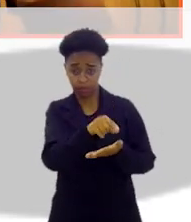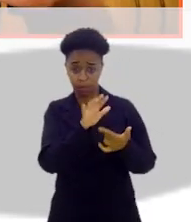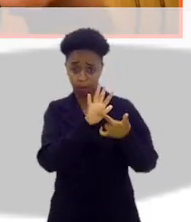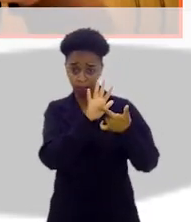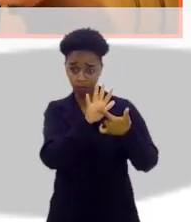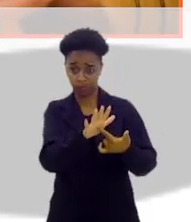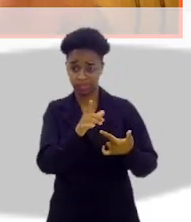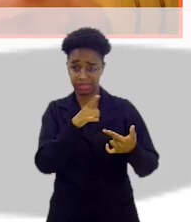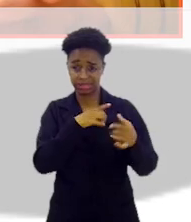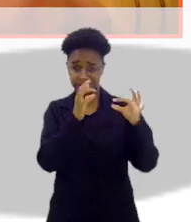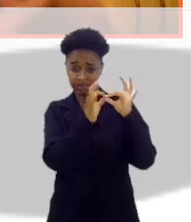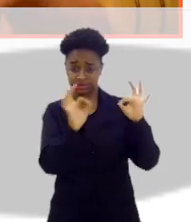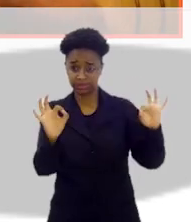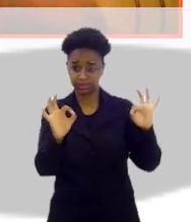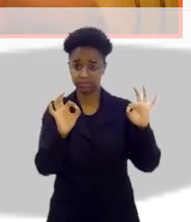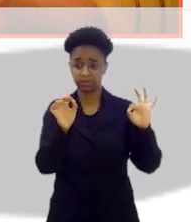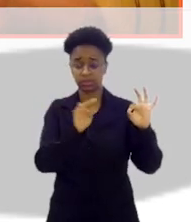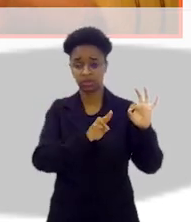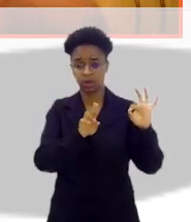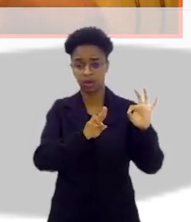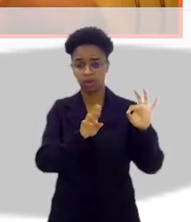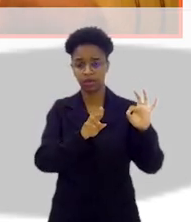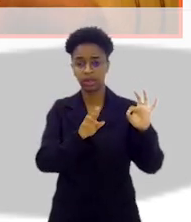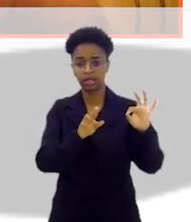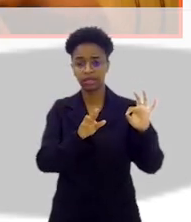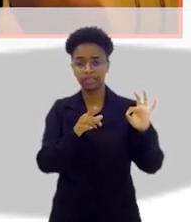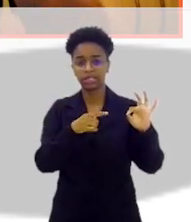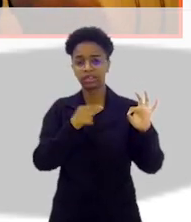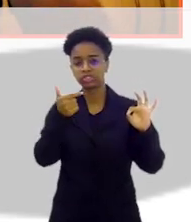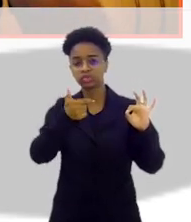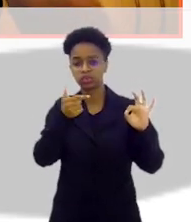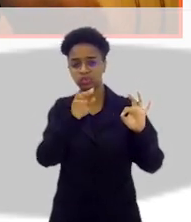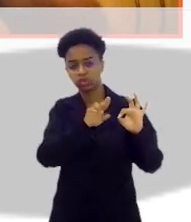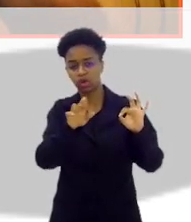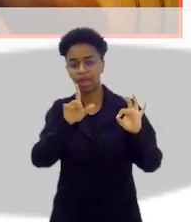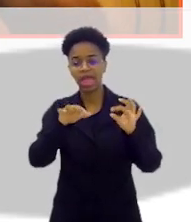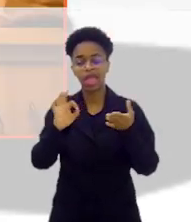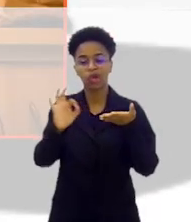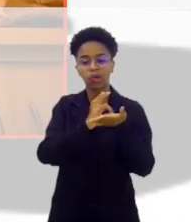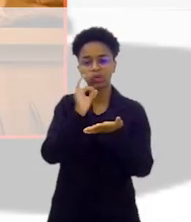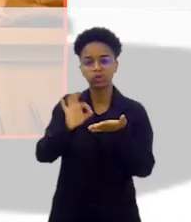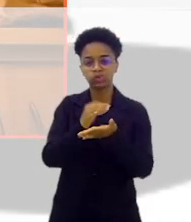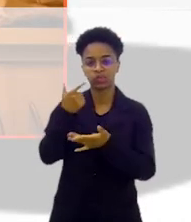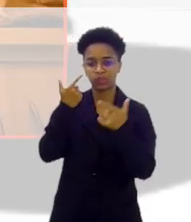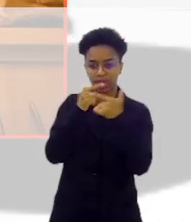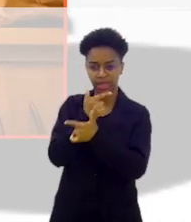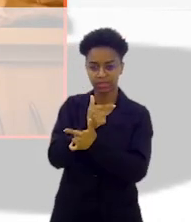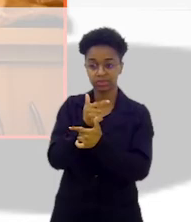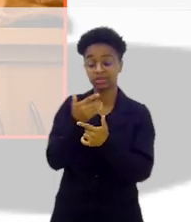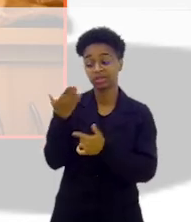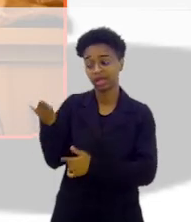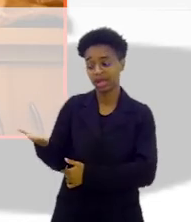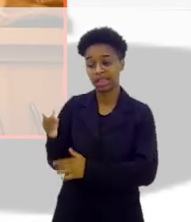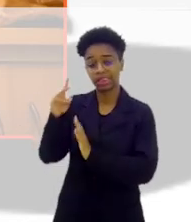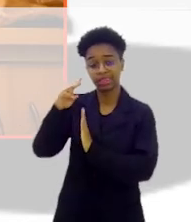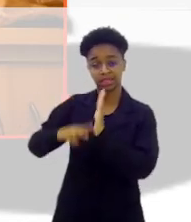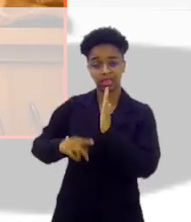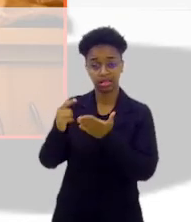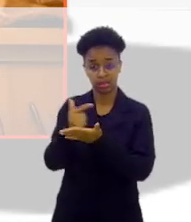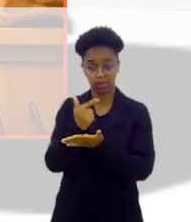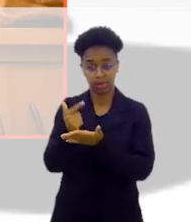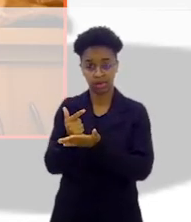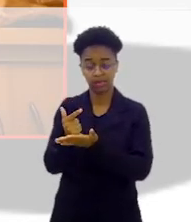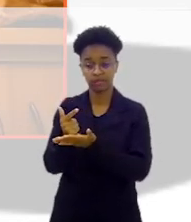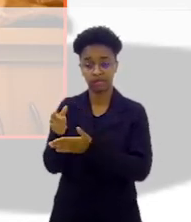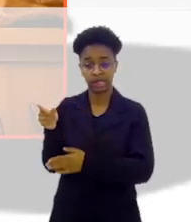do Riso, hoje está aí descrito, mudei o nome do livro, botei um segundo título, como A Costura do Riso. Mário Palmério,